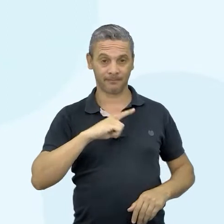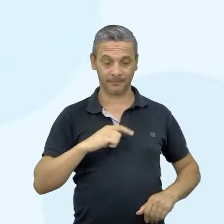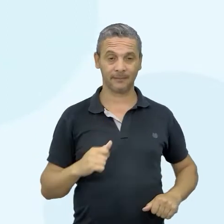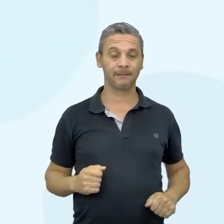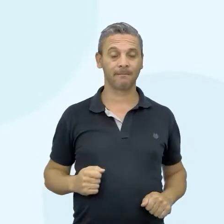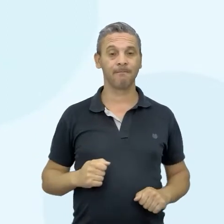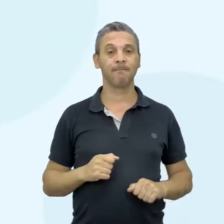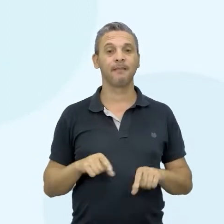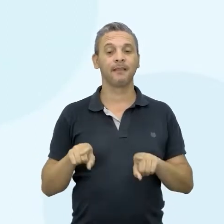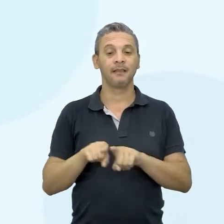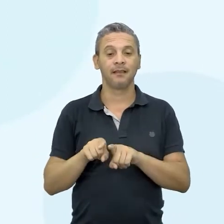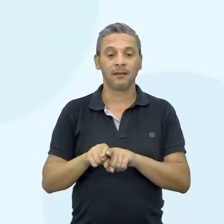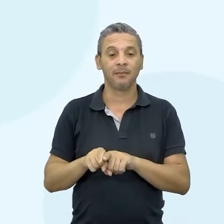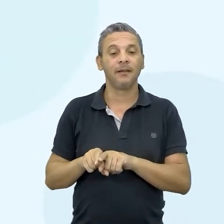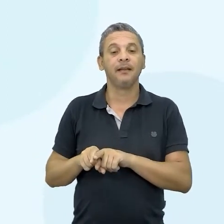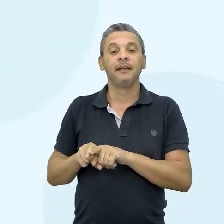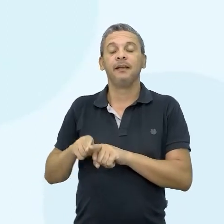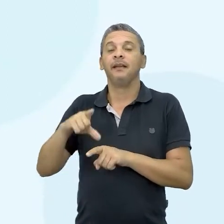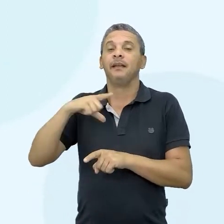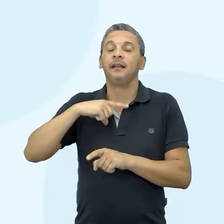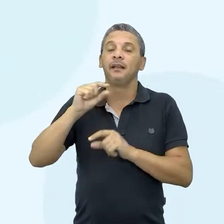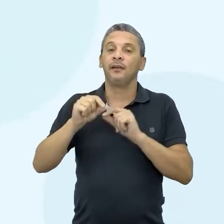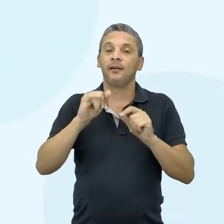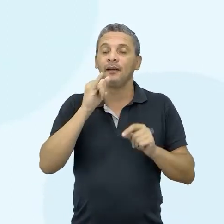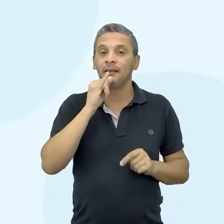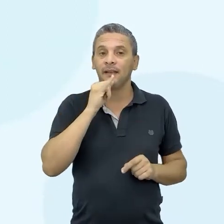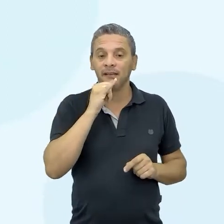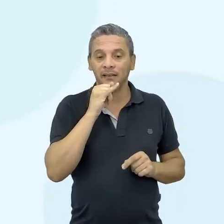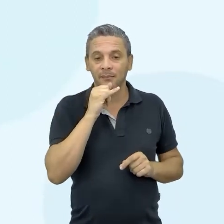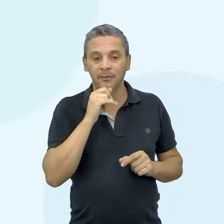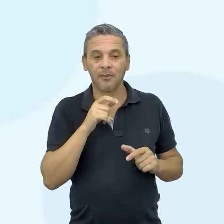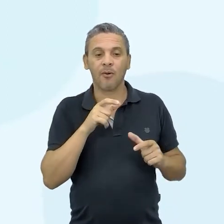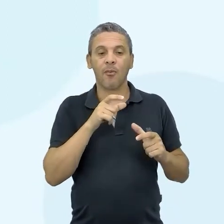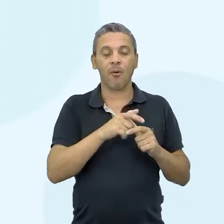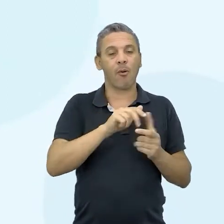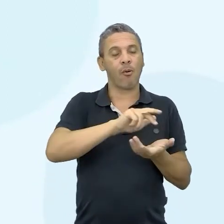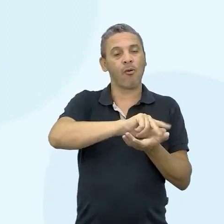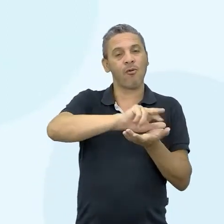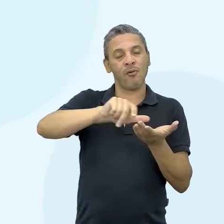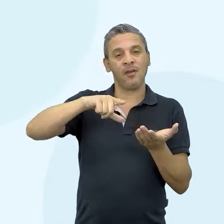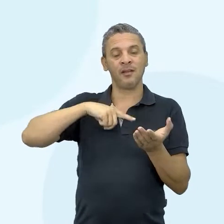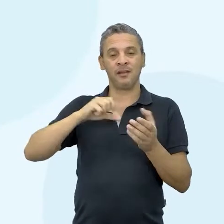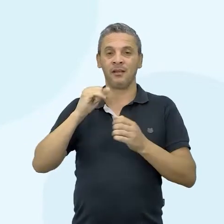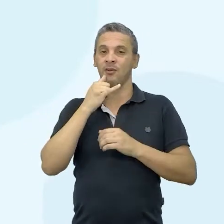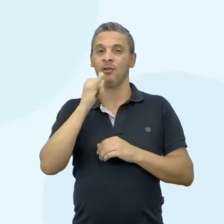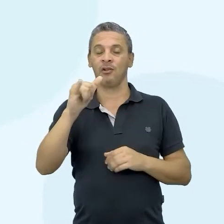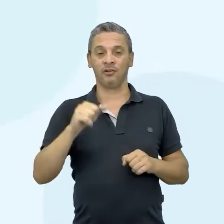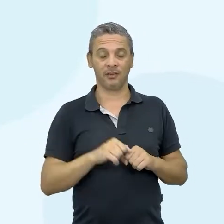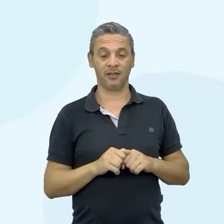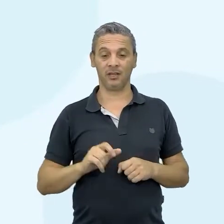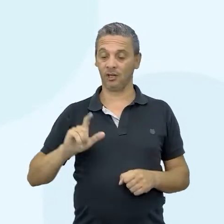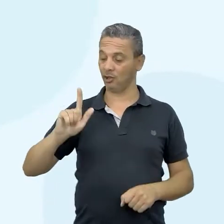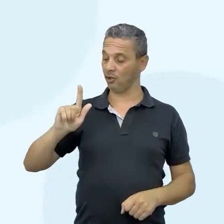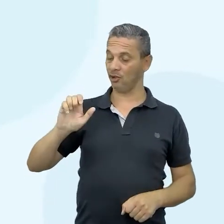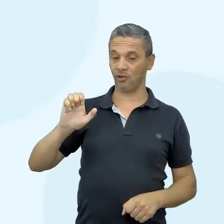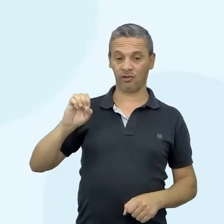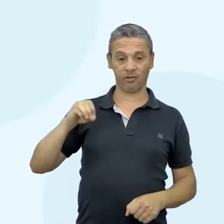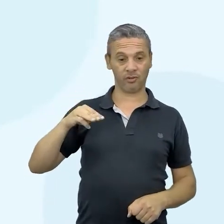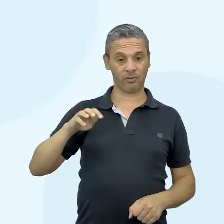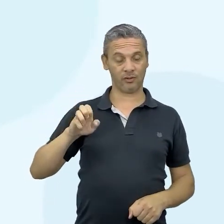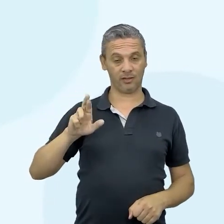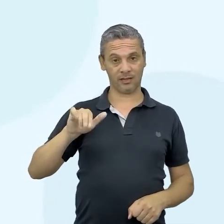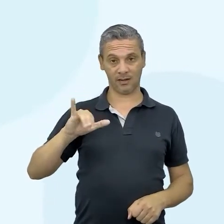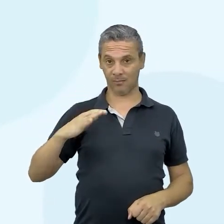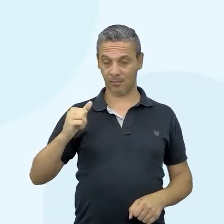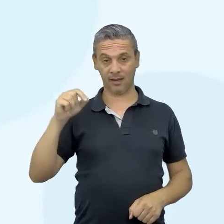Brasil vem das hidrelétricas, mas a gente também tem uma parte bem diversificada. Então, como a geotérmica o